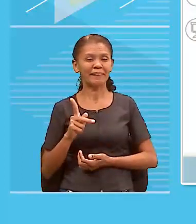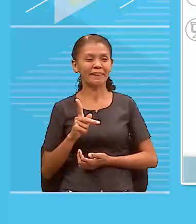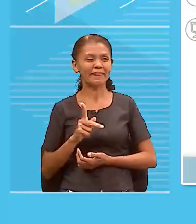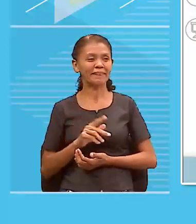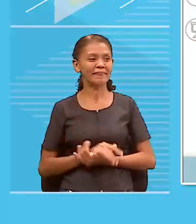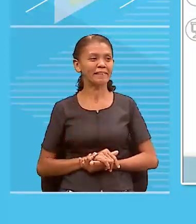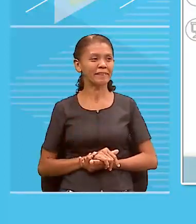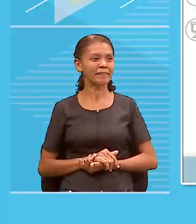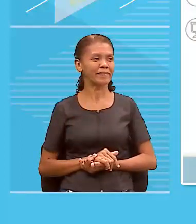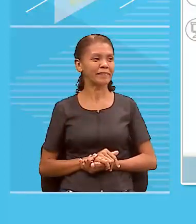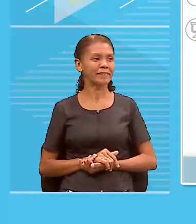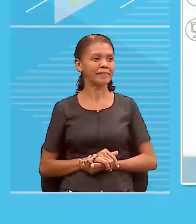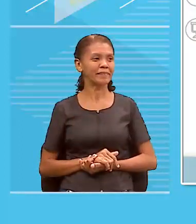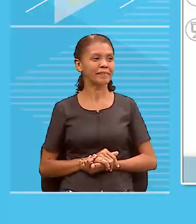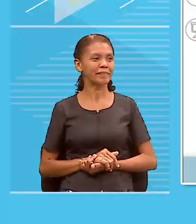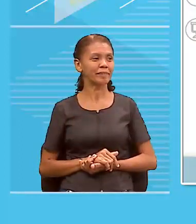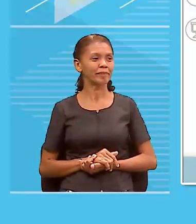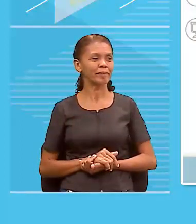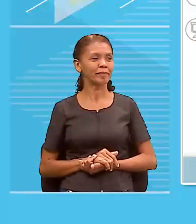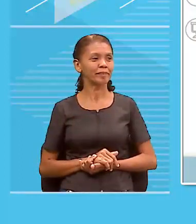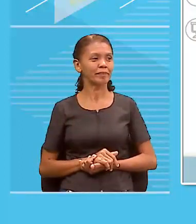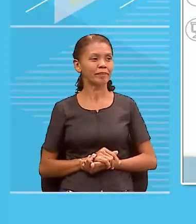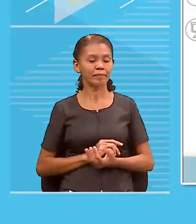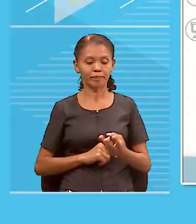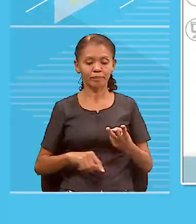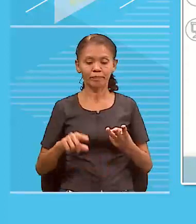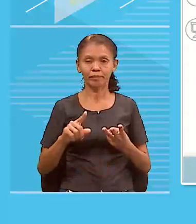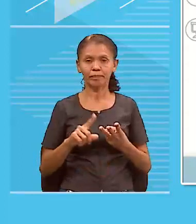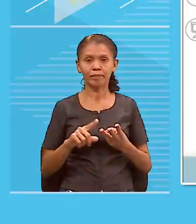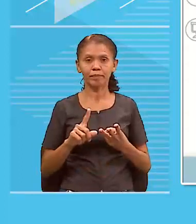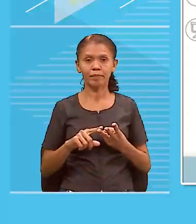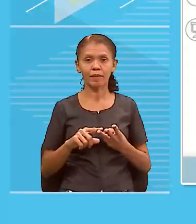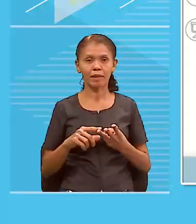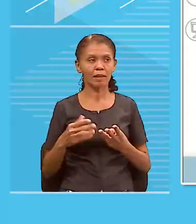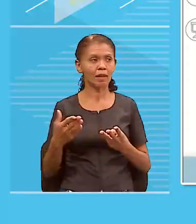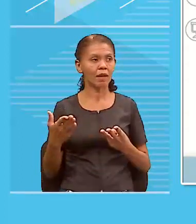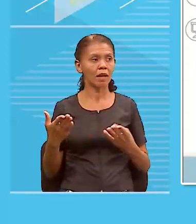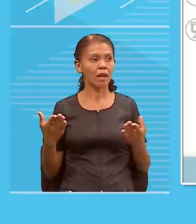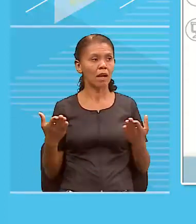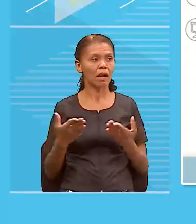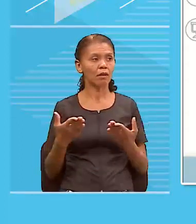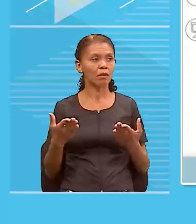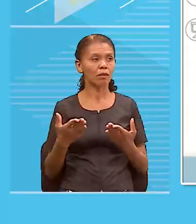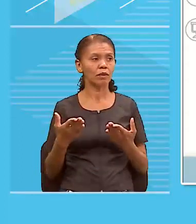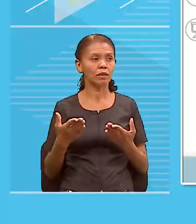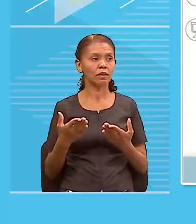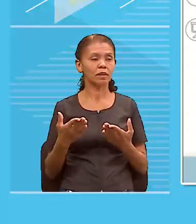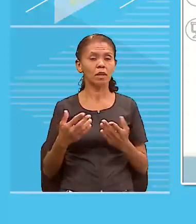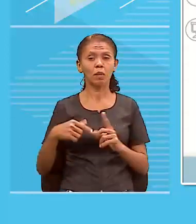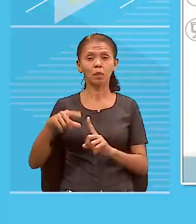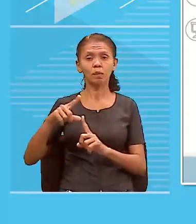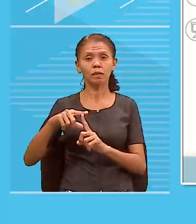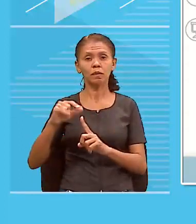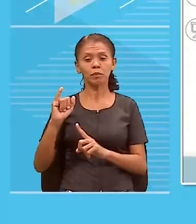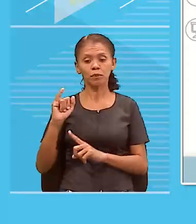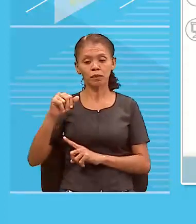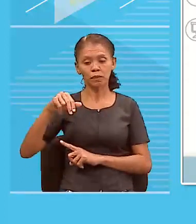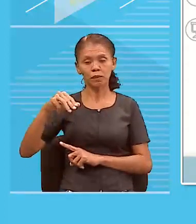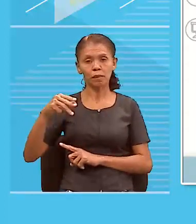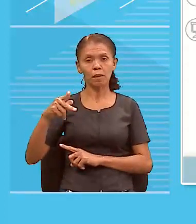vamos aqui let's go professor em um modo imperativo gente eu costumo dizer eu